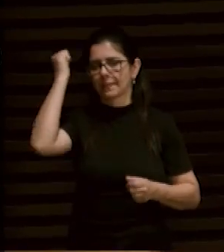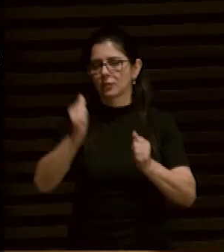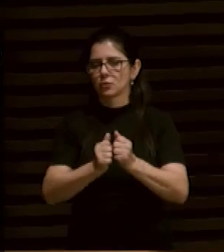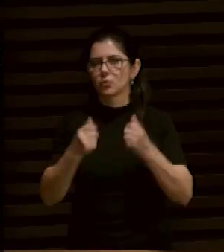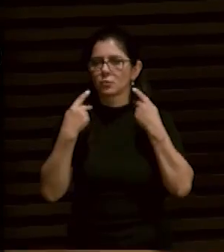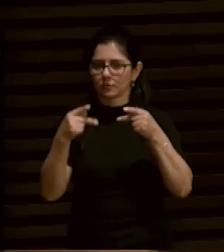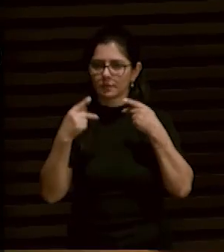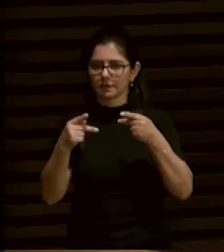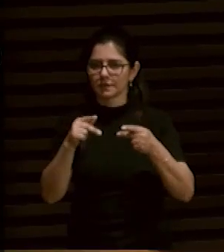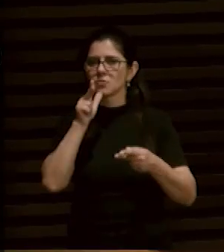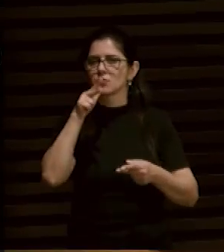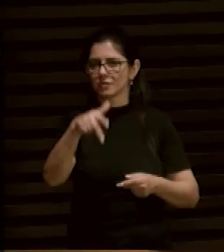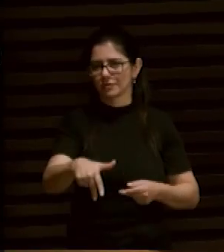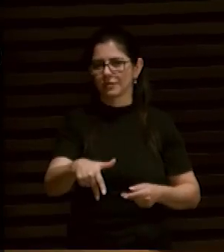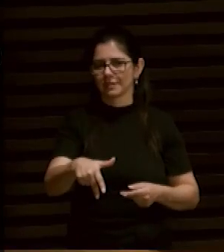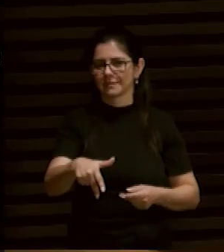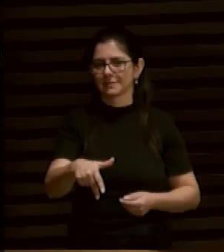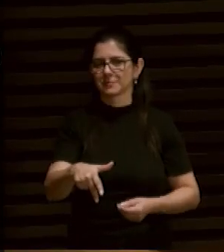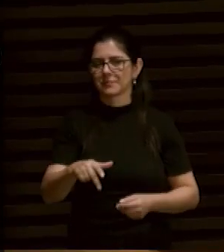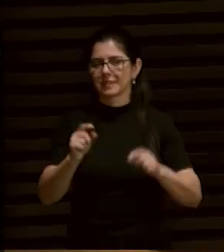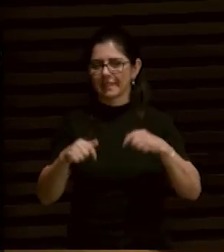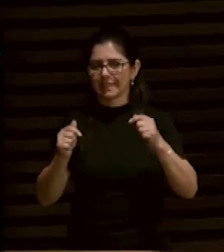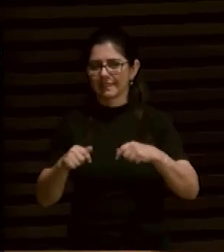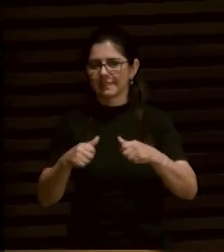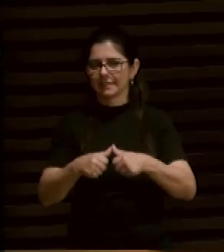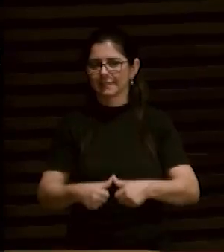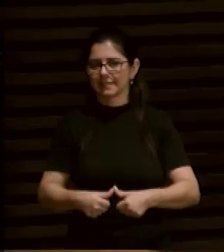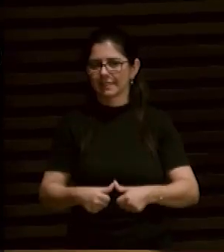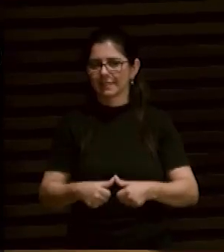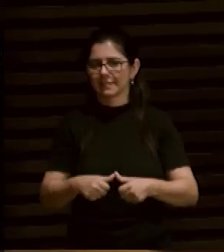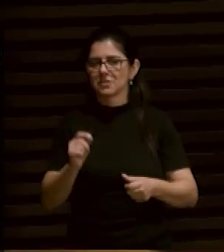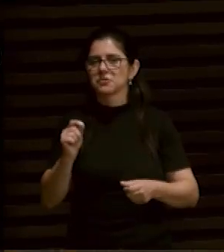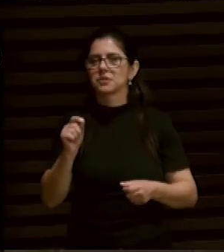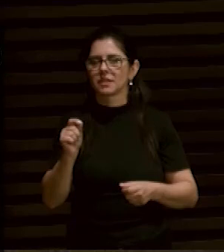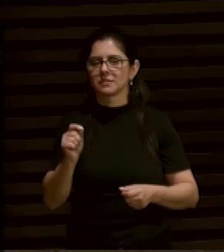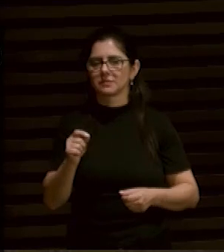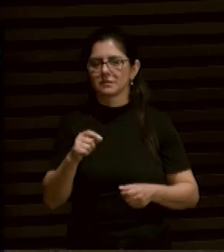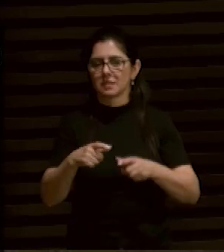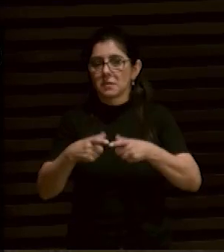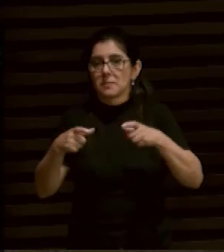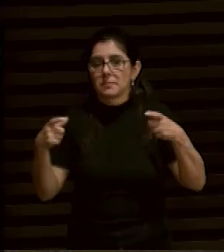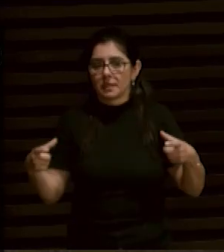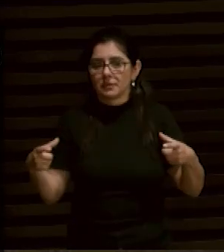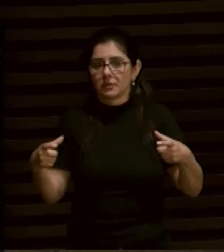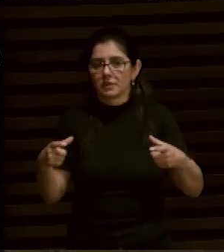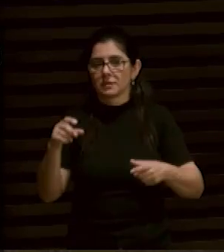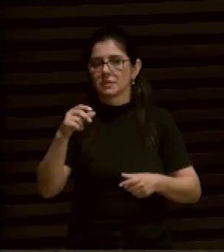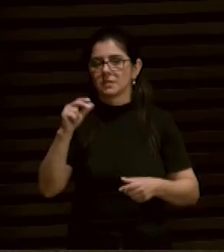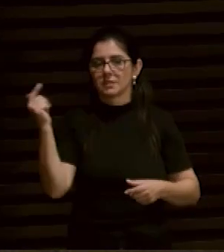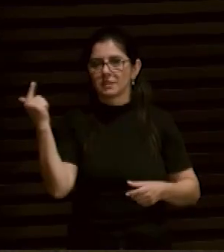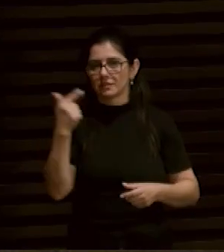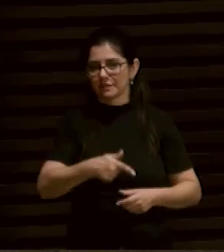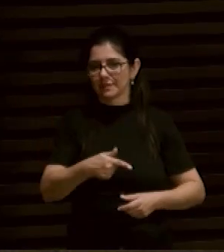pregação de Jonas. E eis aqui está quem é maior do que Jonas. Meus irmãos, se Jesus disse que eles se arrependeram,